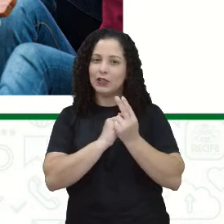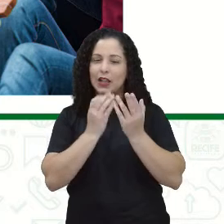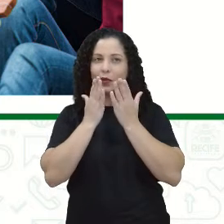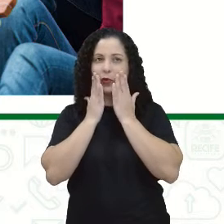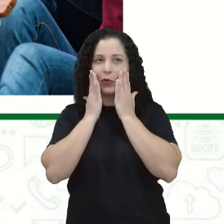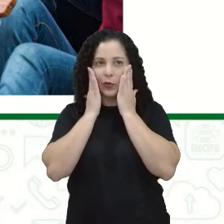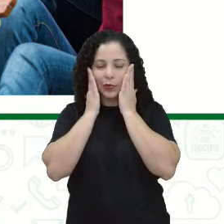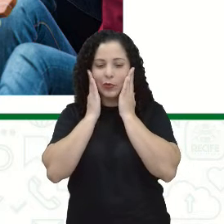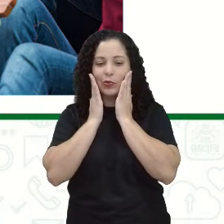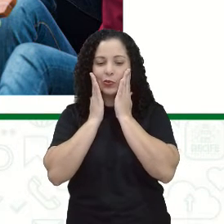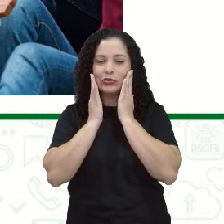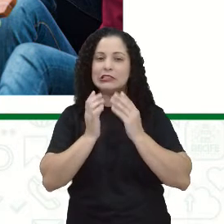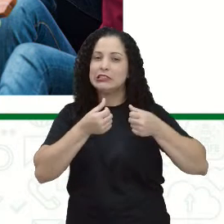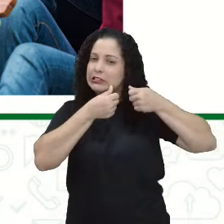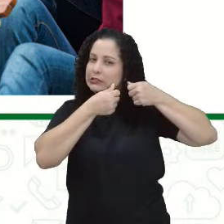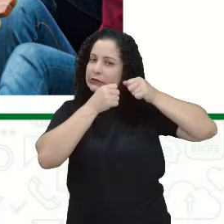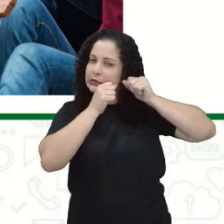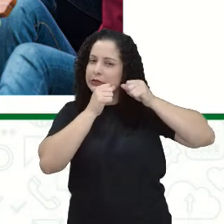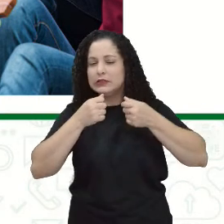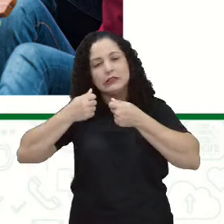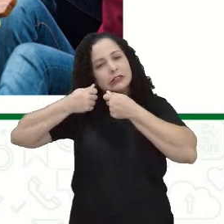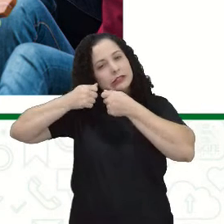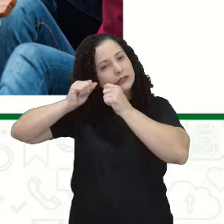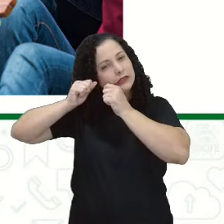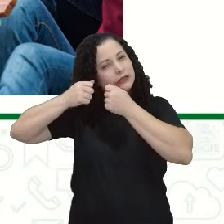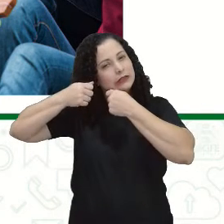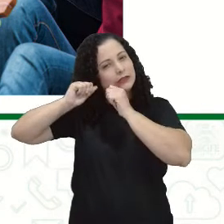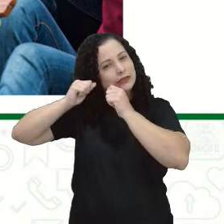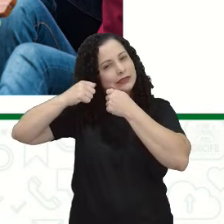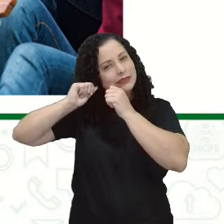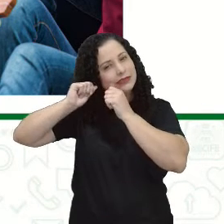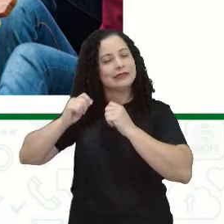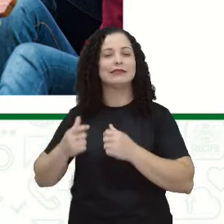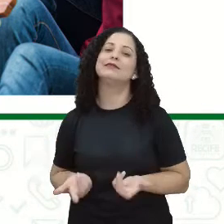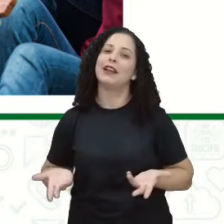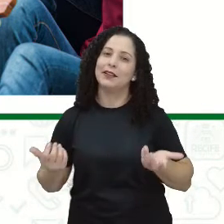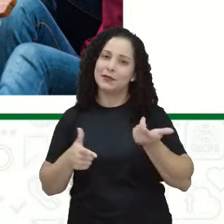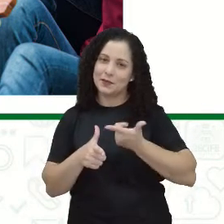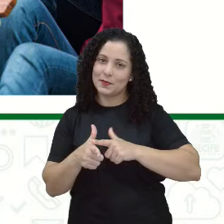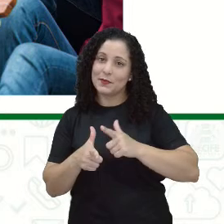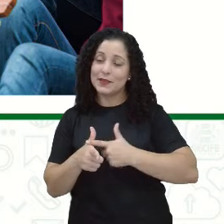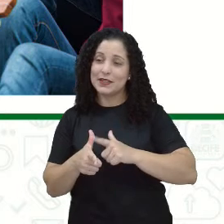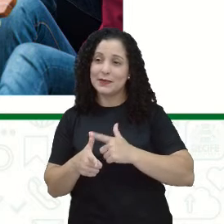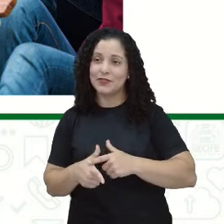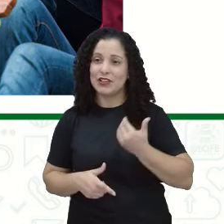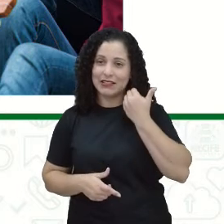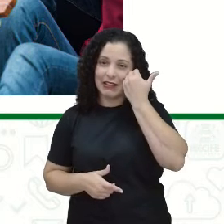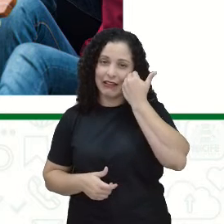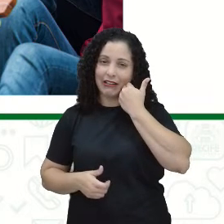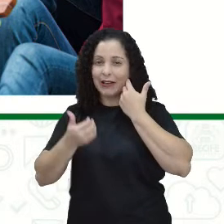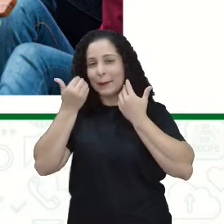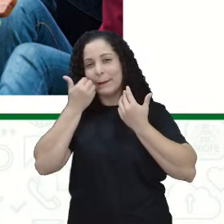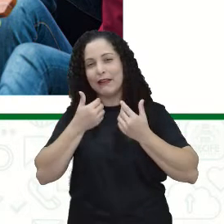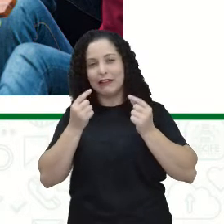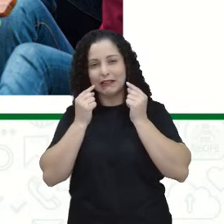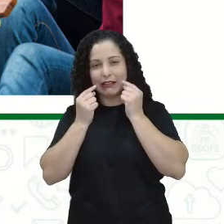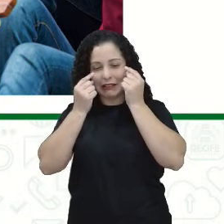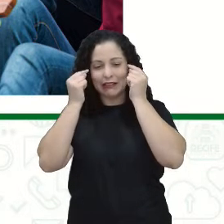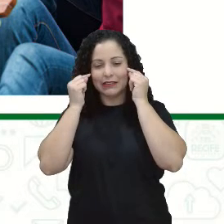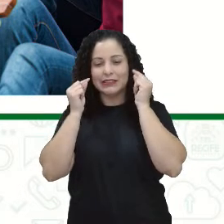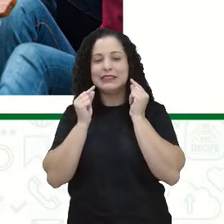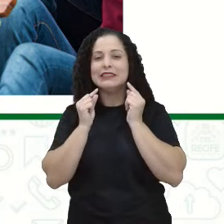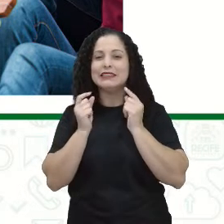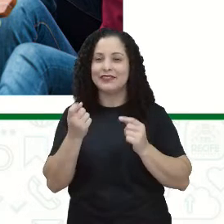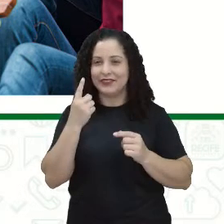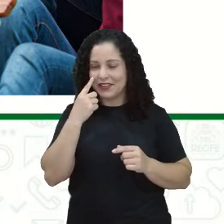linda da infância e essas mudanças de hormônios, vem lá, ó. Essa pele cheia de hormônios,